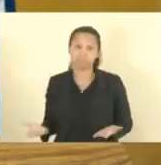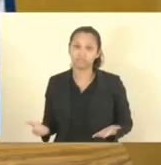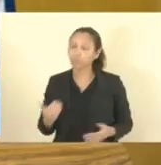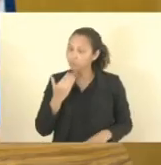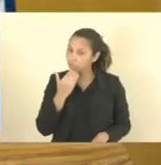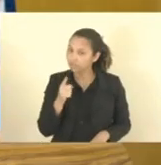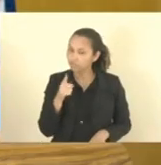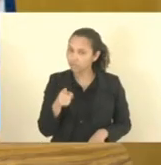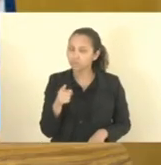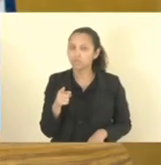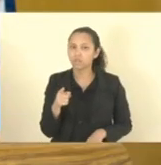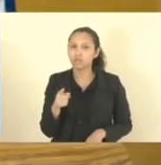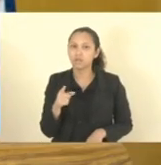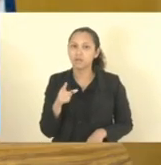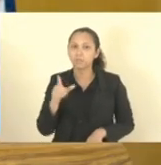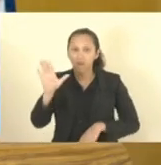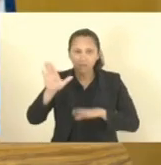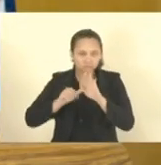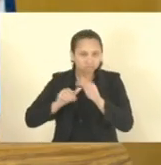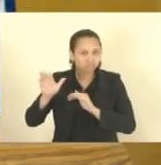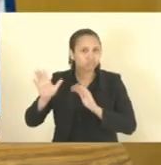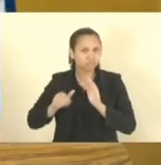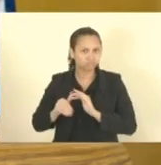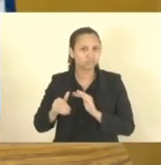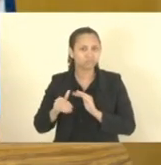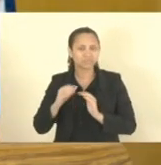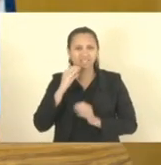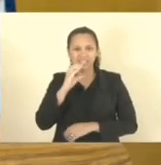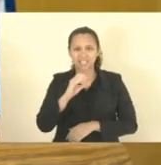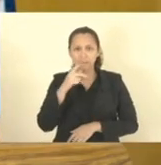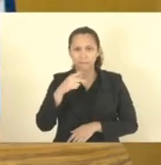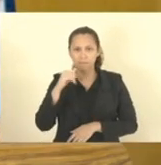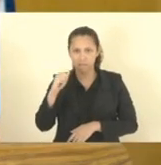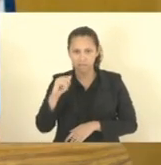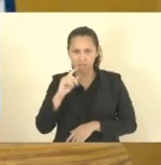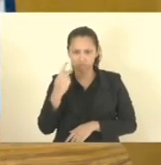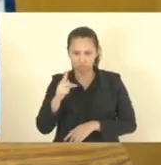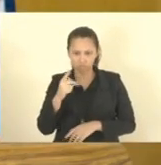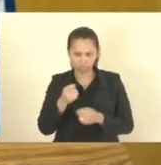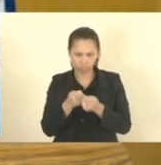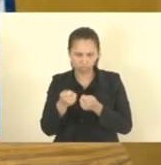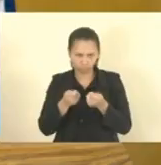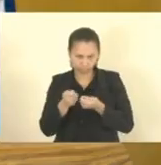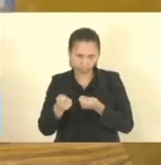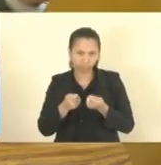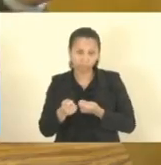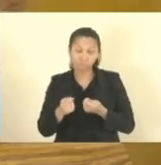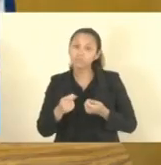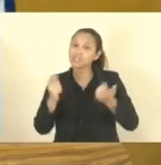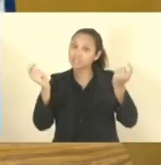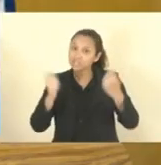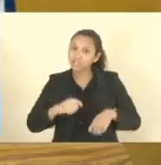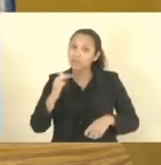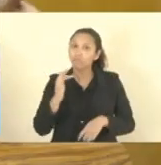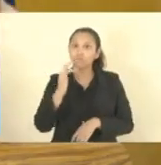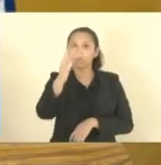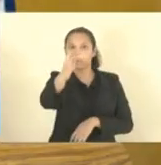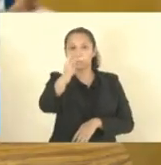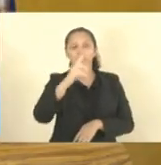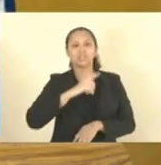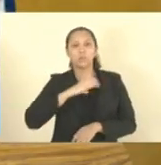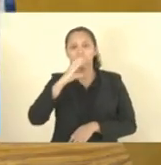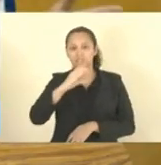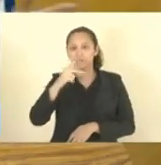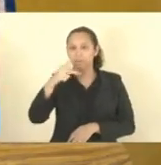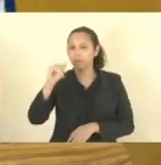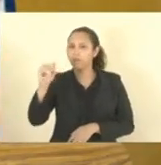aproveitando, Vossa Excelência fazer essa convocação, aprovar isso dentro da CPI que Vossa Excelência preside e, se possível, no futuro, a gente abrir uma CPI para